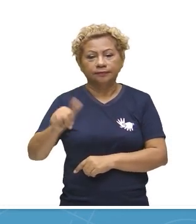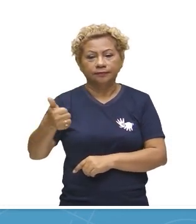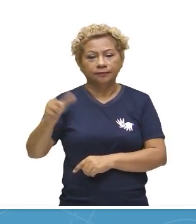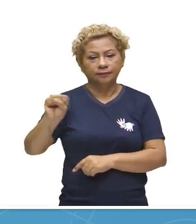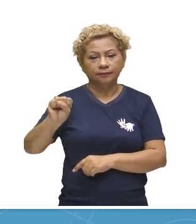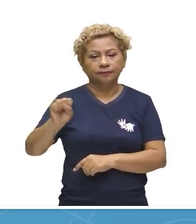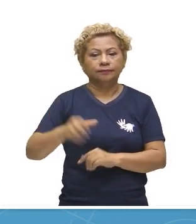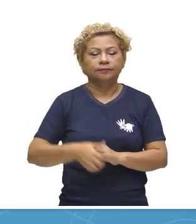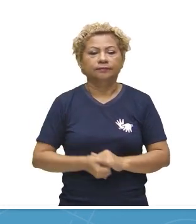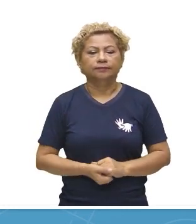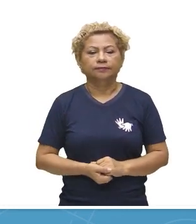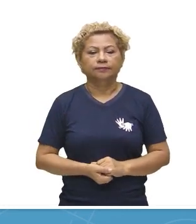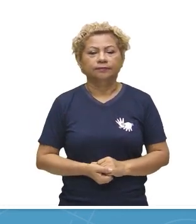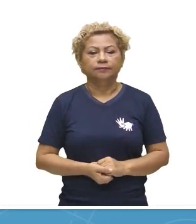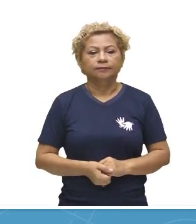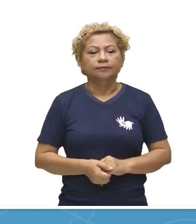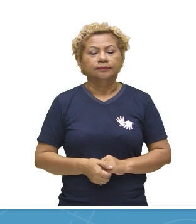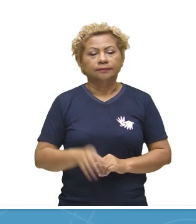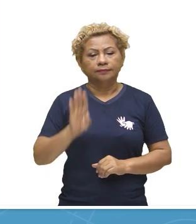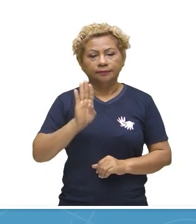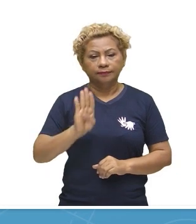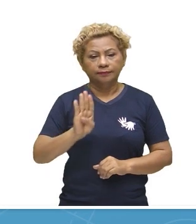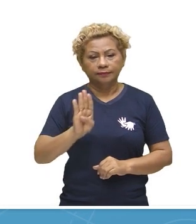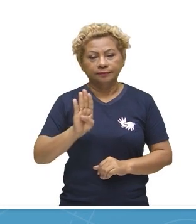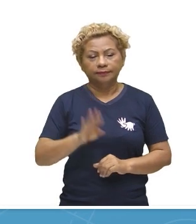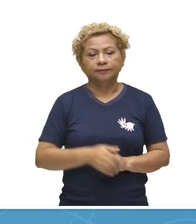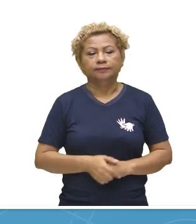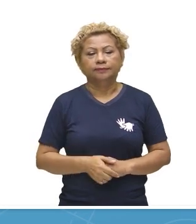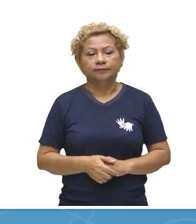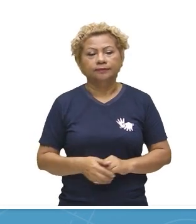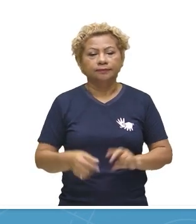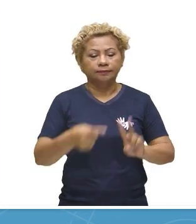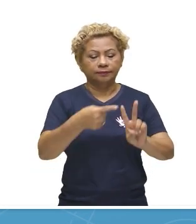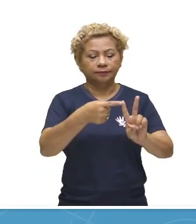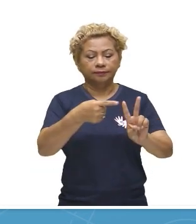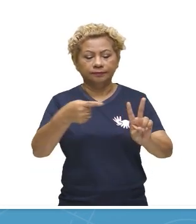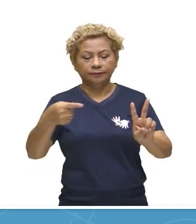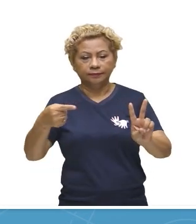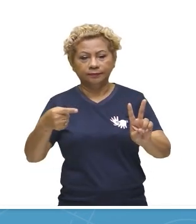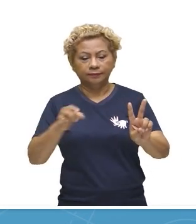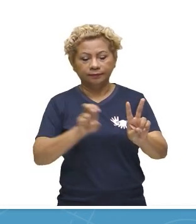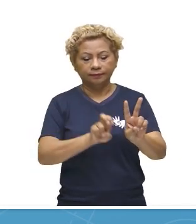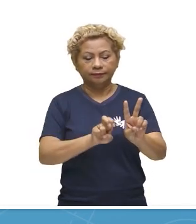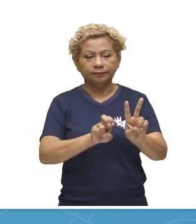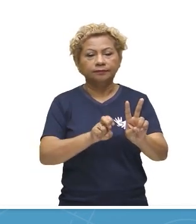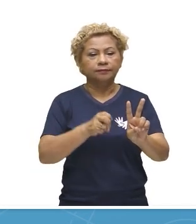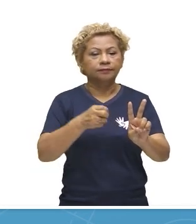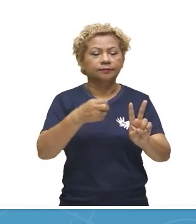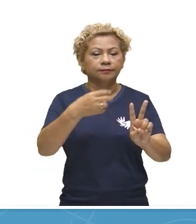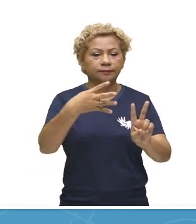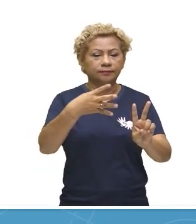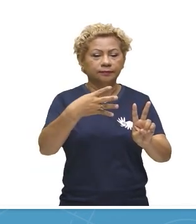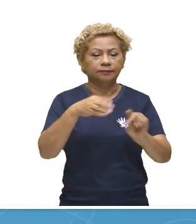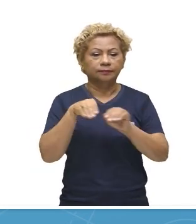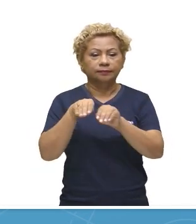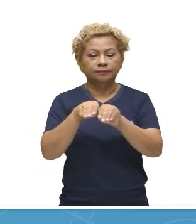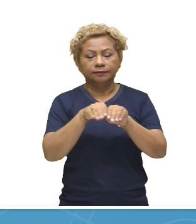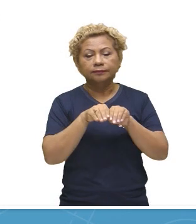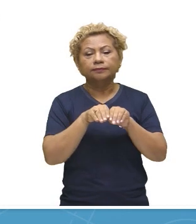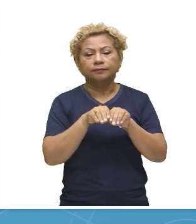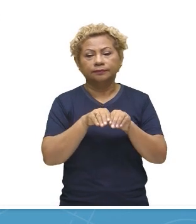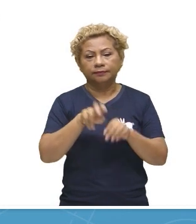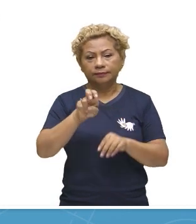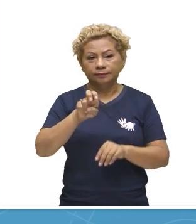a gente chegaria aqui nessa decomposição de 5 à quarta. E aí a gente extrairia aqui,